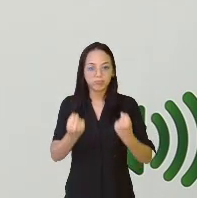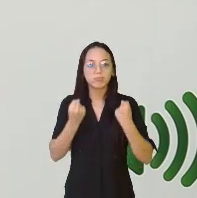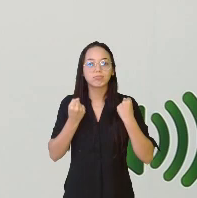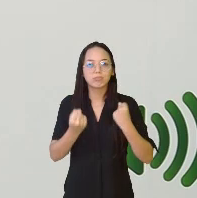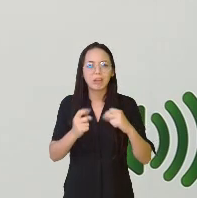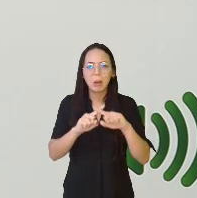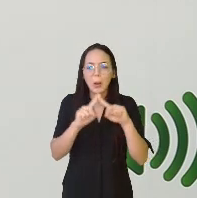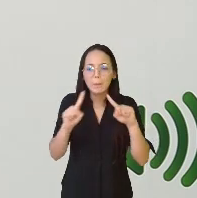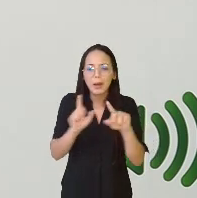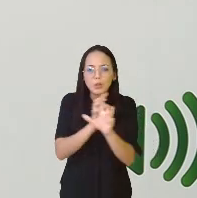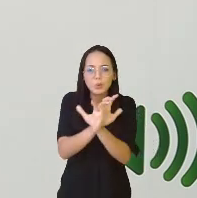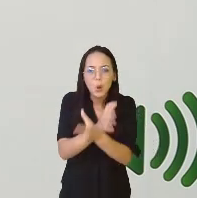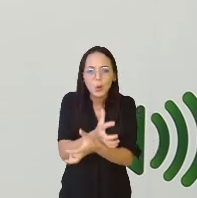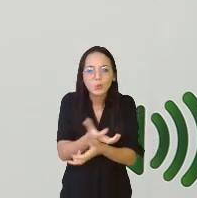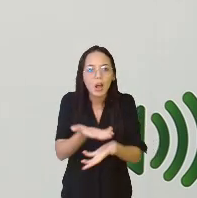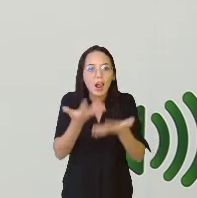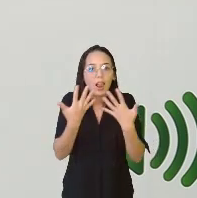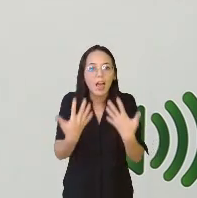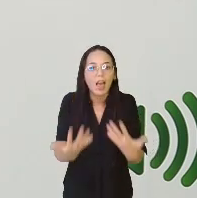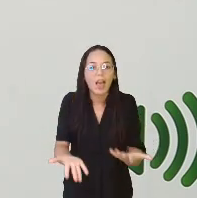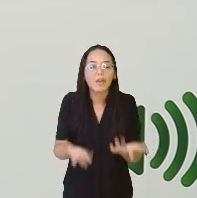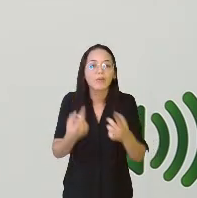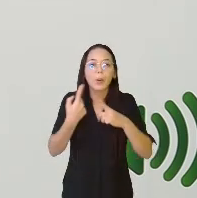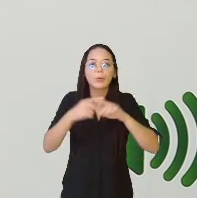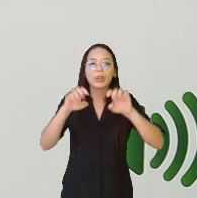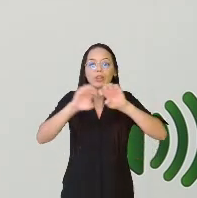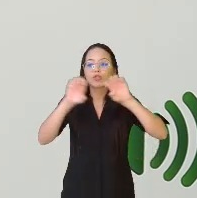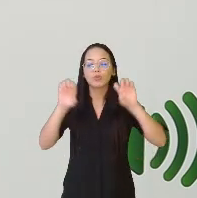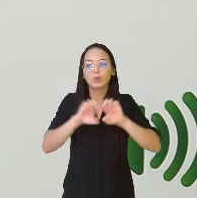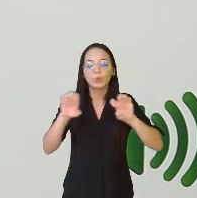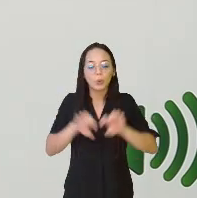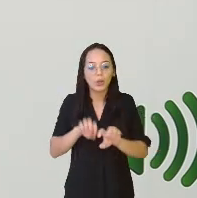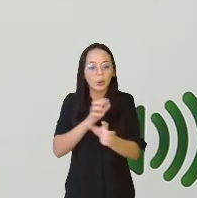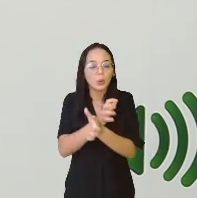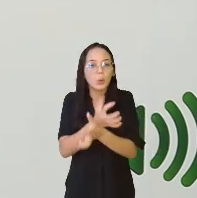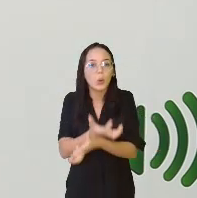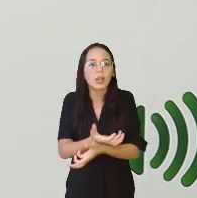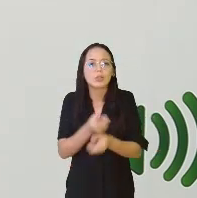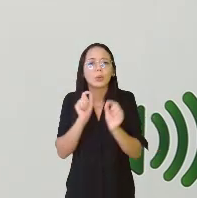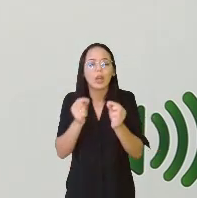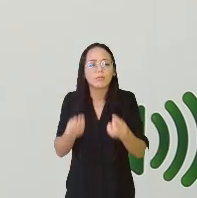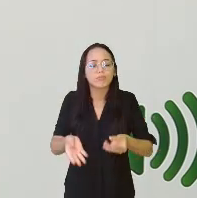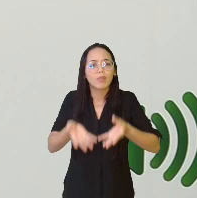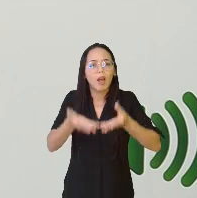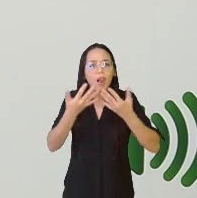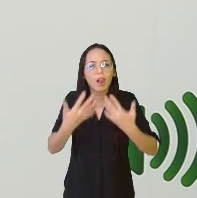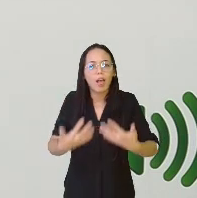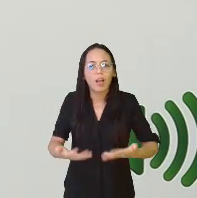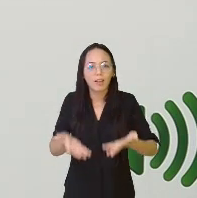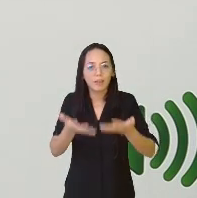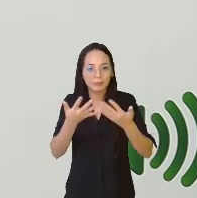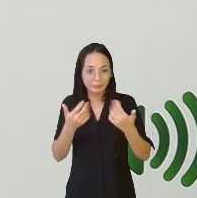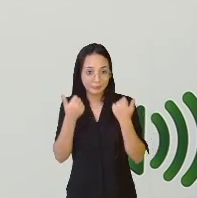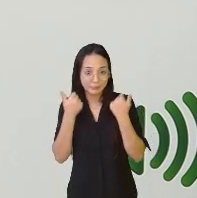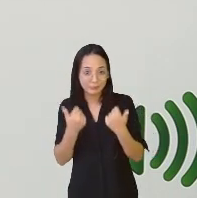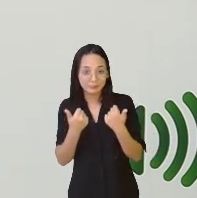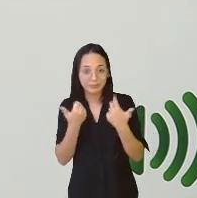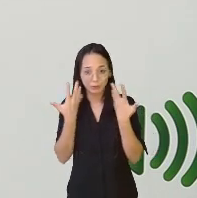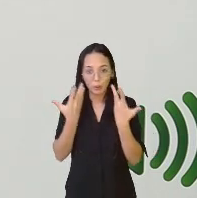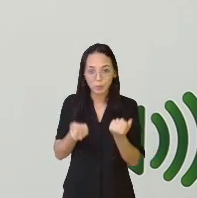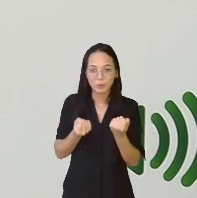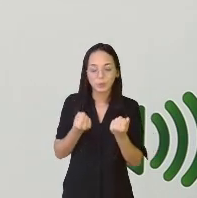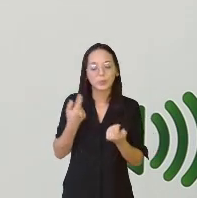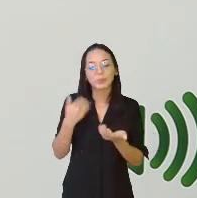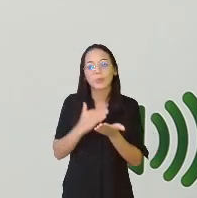do que os ossos, porque a estrutura do osso, ela é esponjosa, ela é bem mais leve. Vamos lá, a